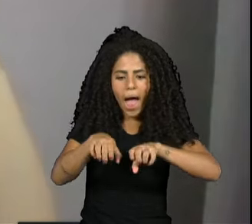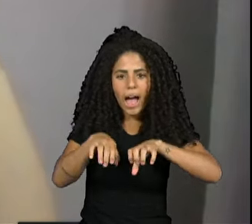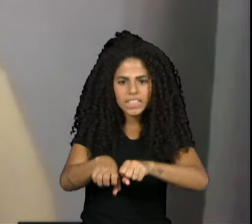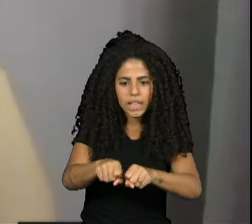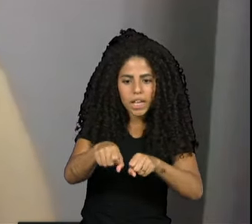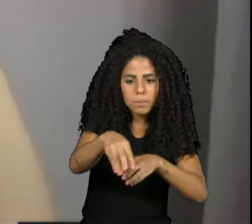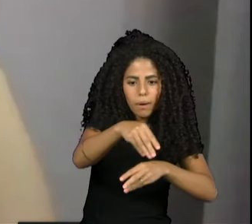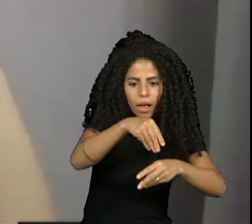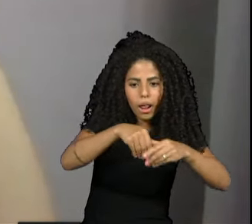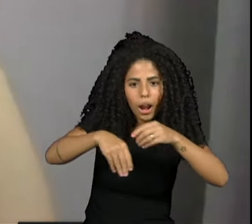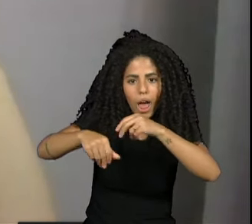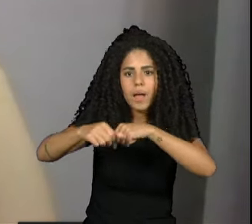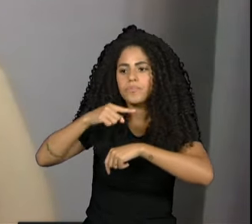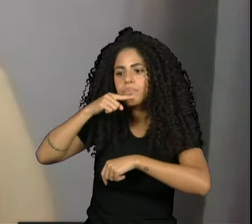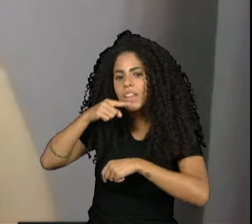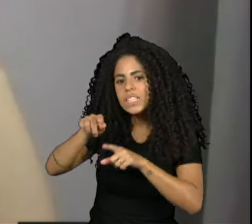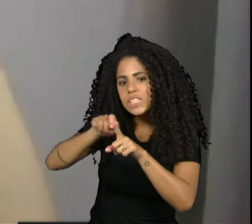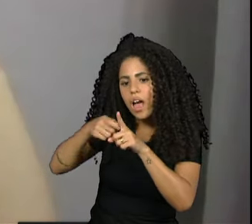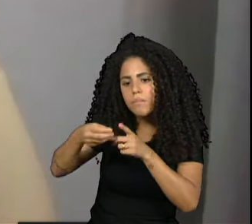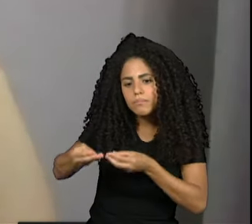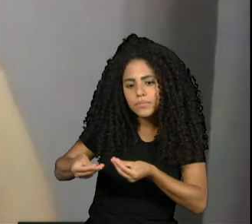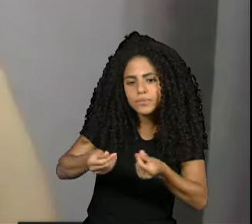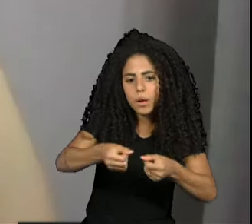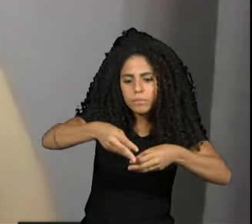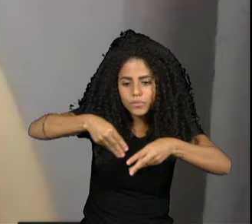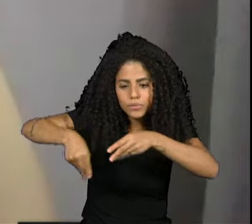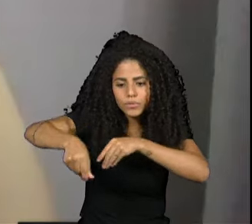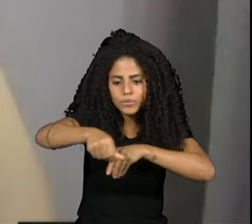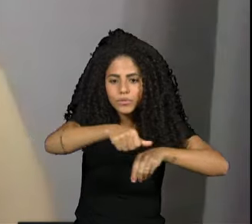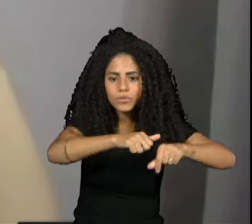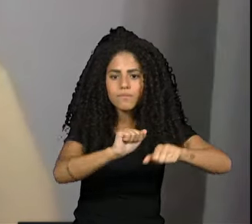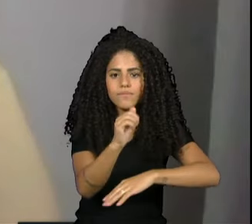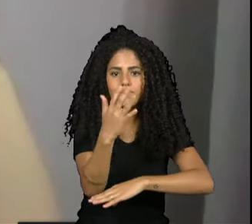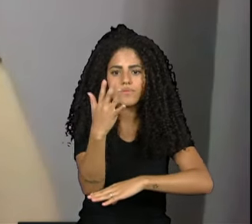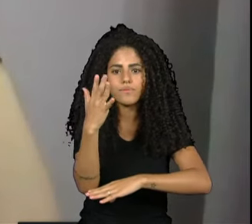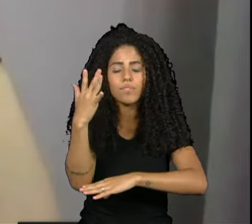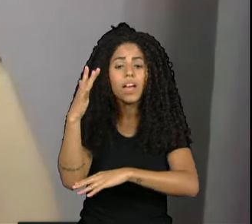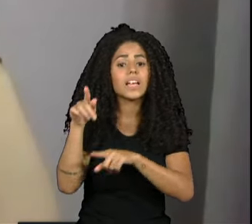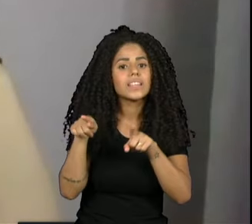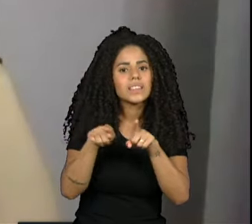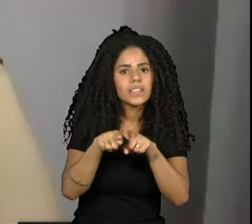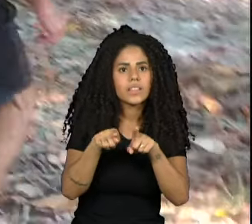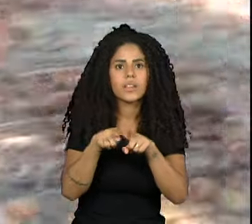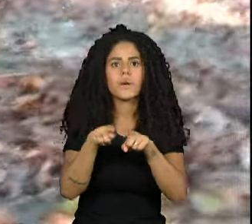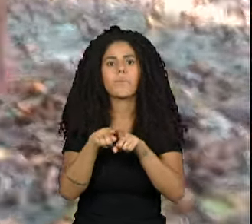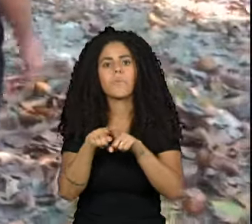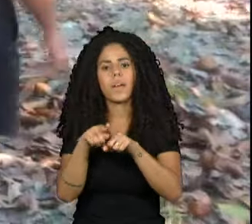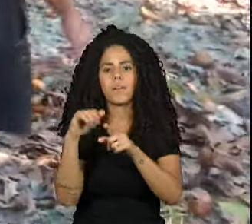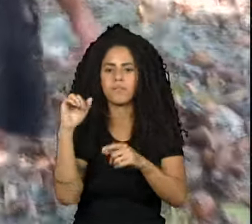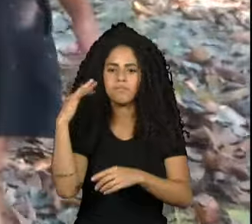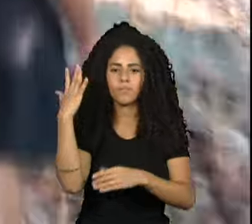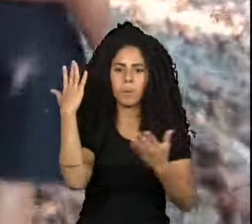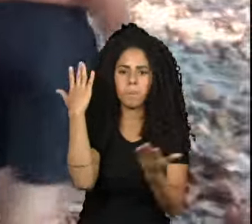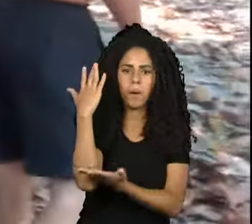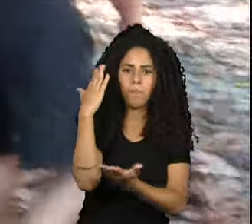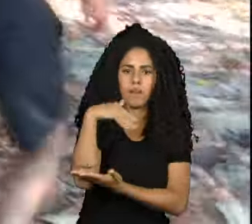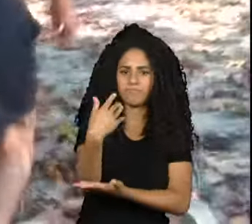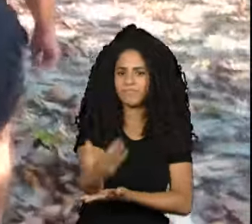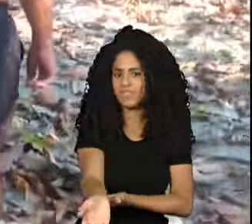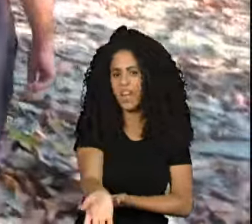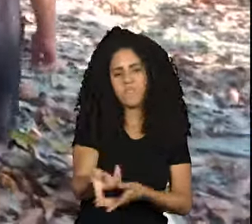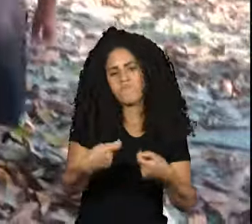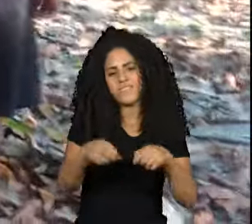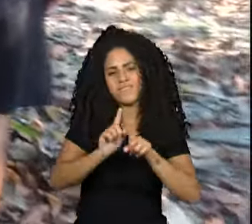de castanha do Brasil. Isso tudo também pode gerar eletricidade e sem gerar nenhum resíduo local. Quem vive